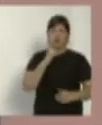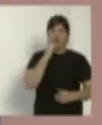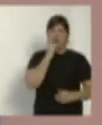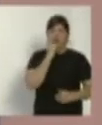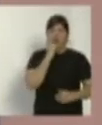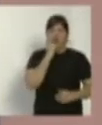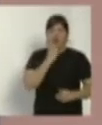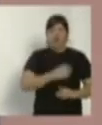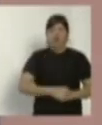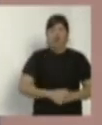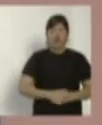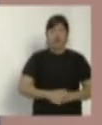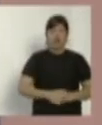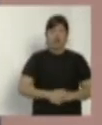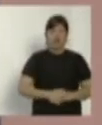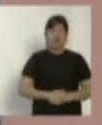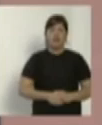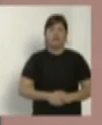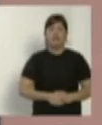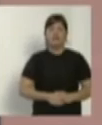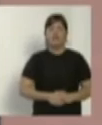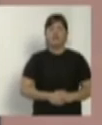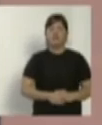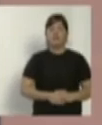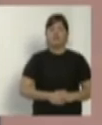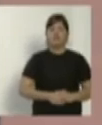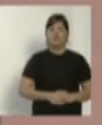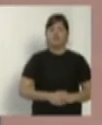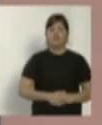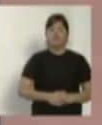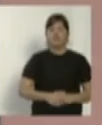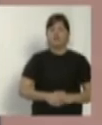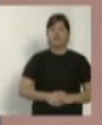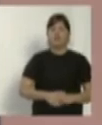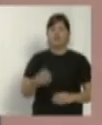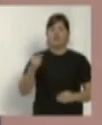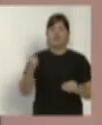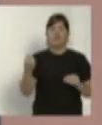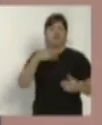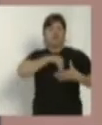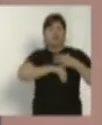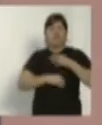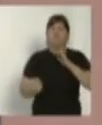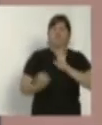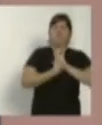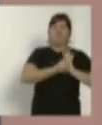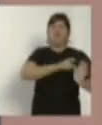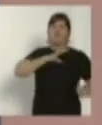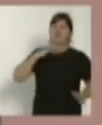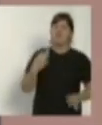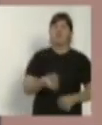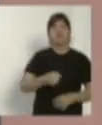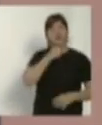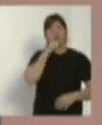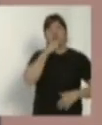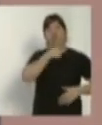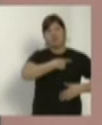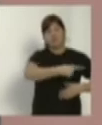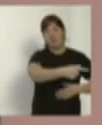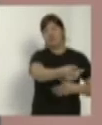tanto que ela foi agredida e ainda será infelizmente inevitavelmente